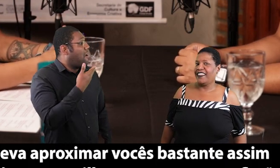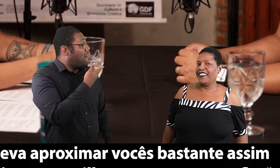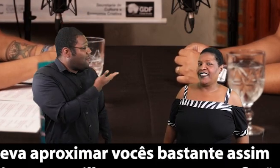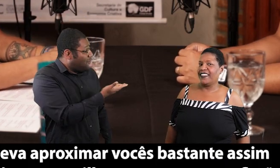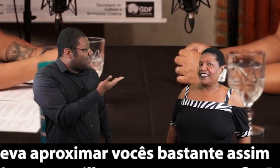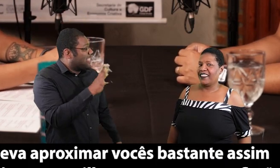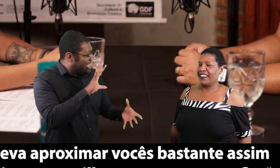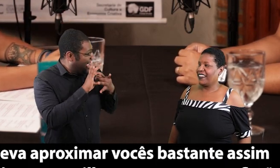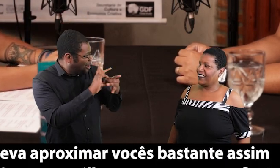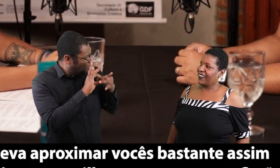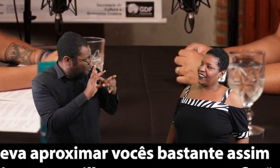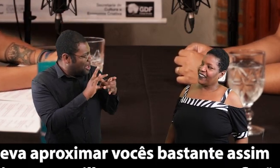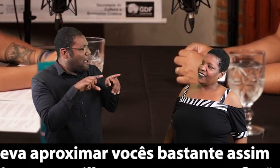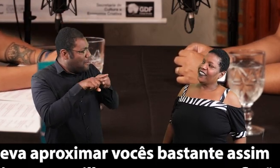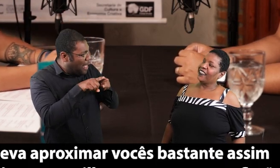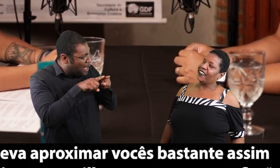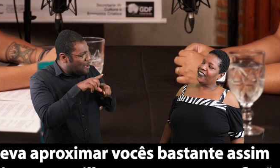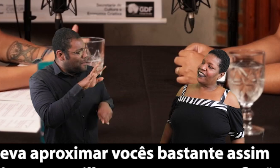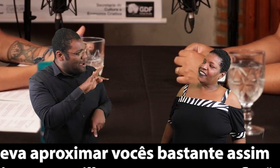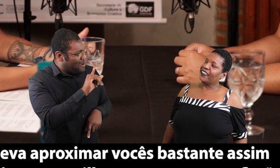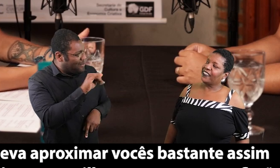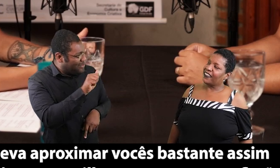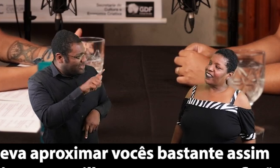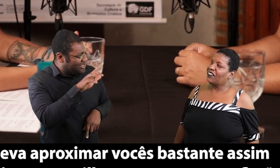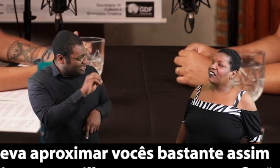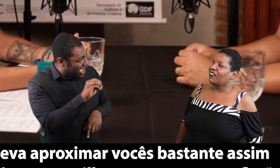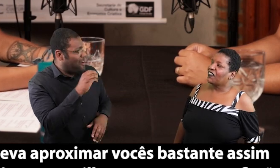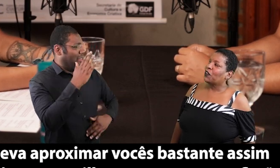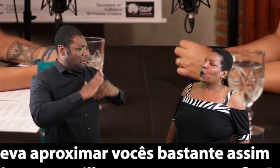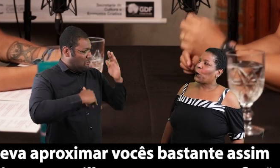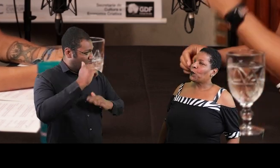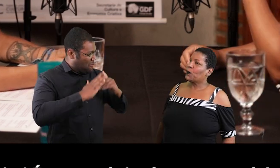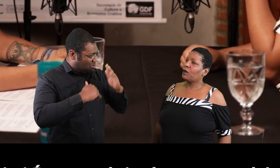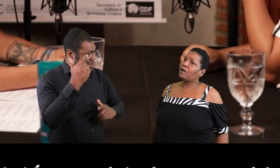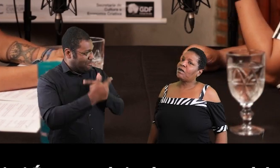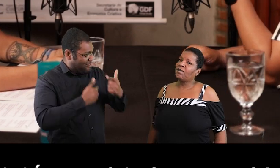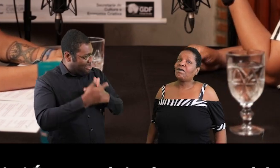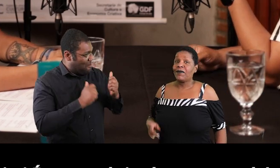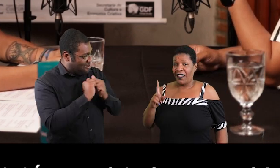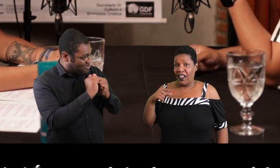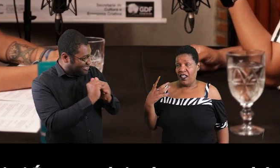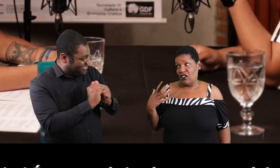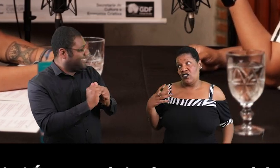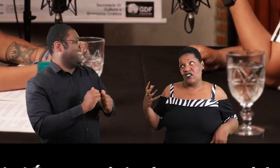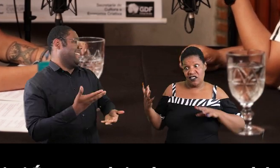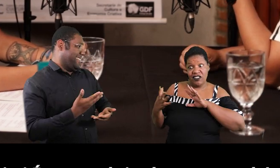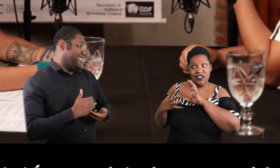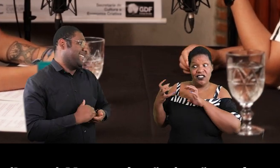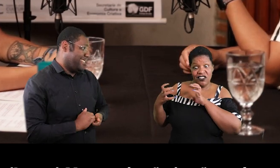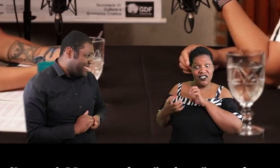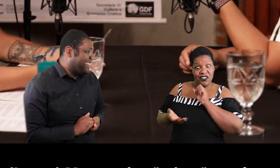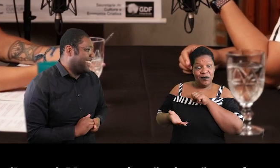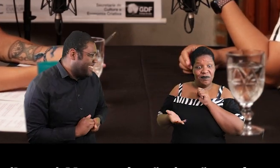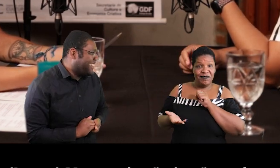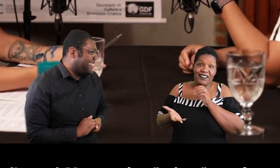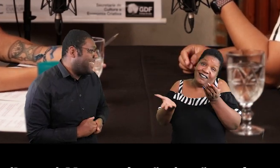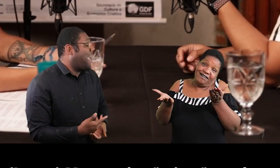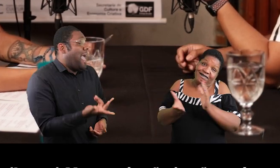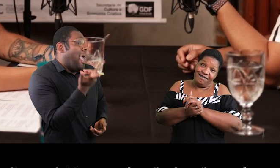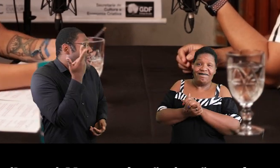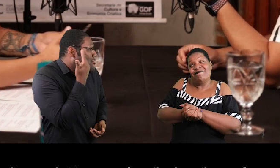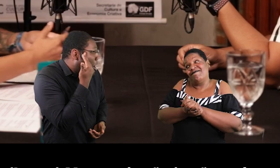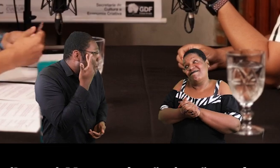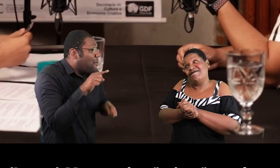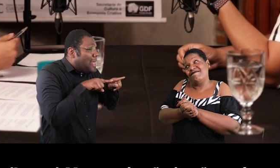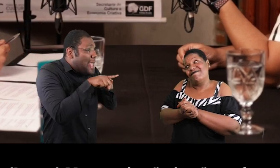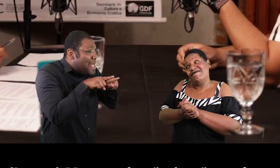aproximar vocês bastante, assim, né? Vocês compartilharem a mesma profissão. A gente briga bastante também. Imagina, vocês são os irmãos. Mas é